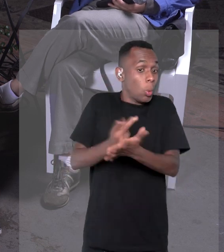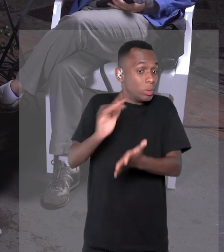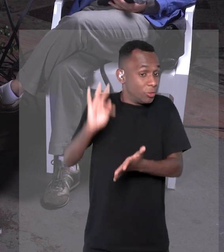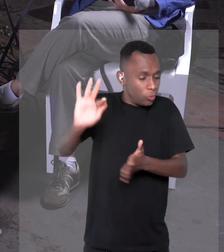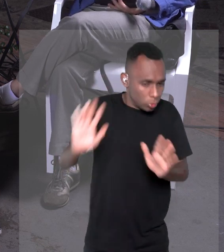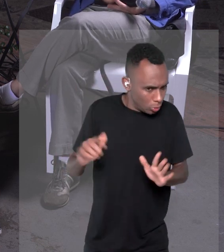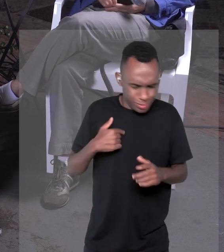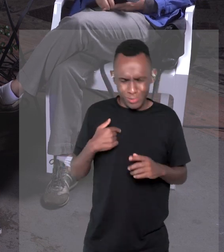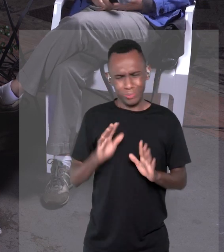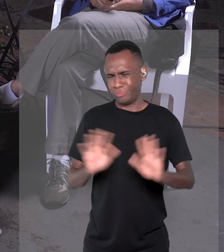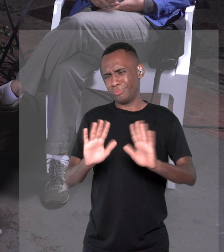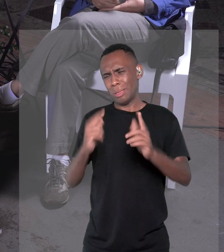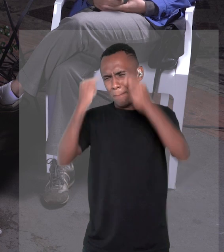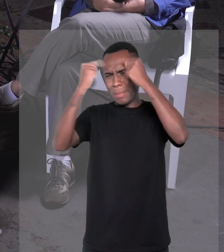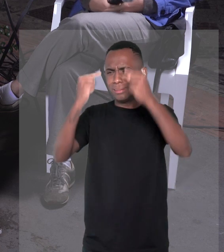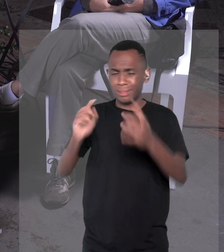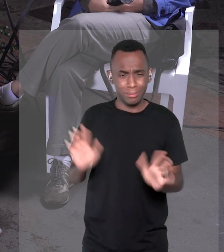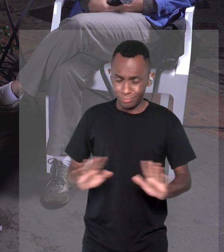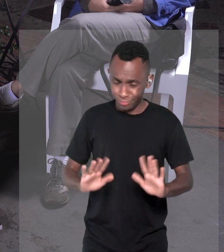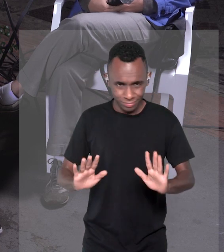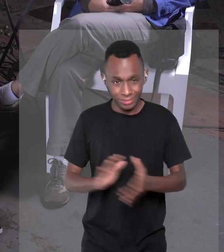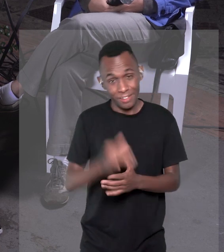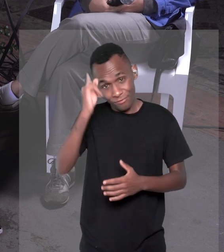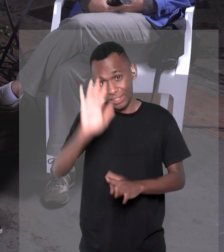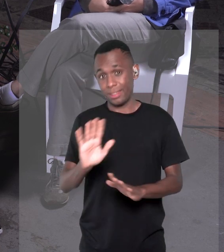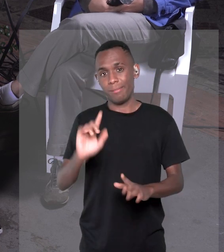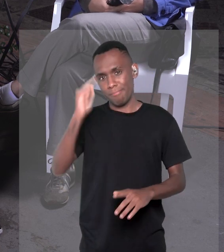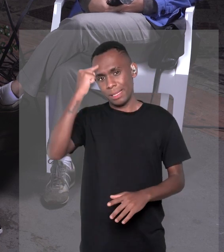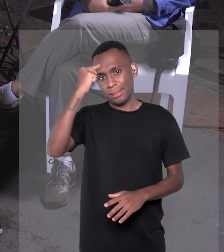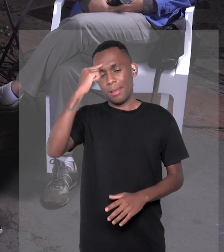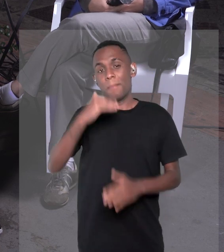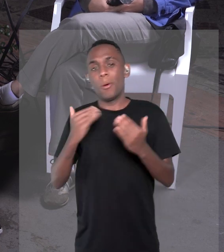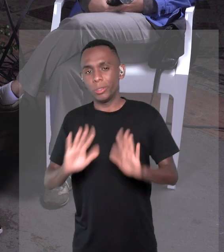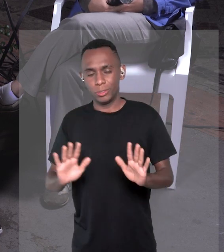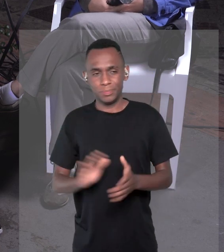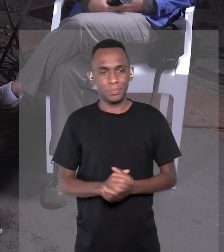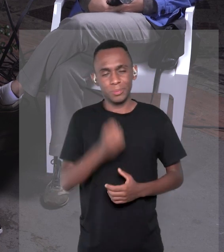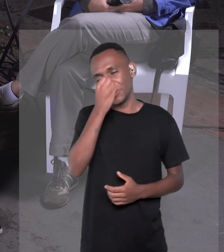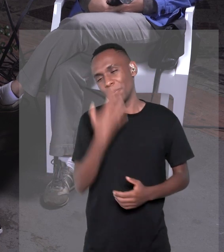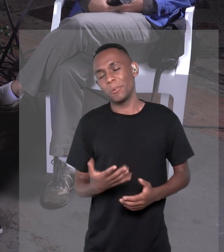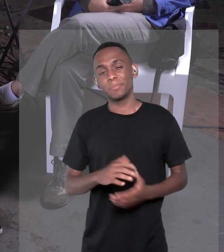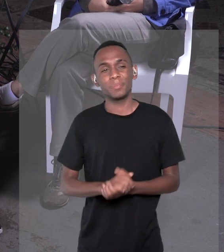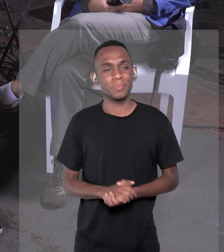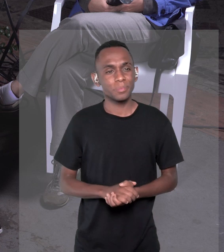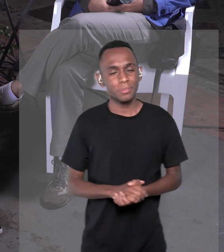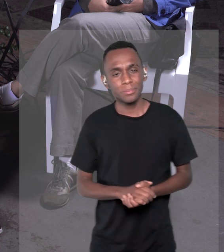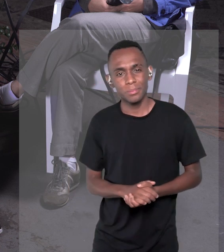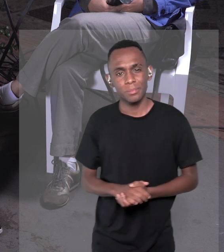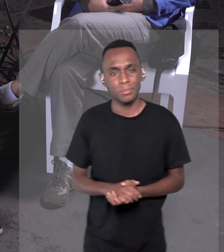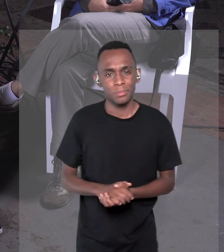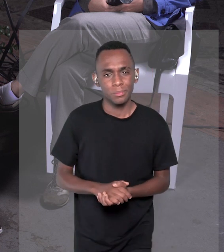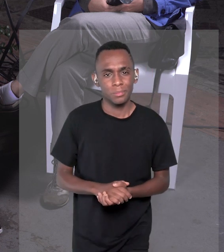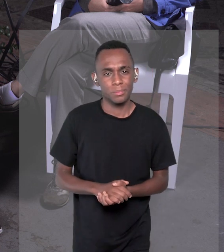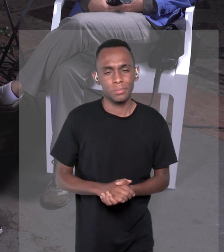fala dele falar que ele não queria morrer, eu falo assim, olha, gente, eu ainda não estou nessa fase. Apesar dessa cabeça branca, eu